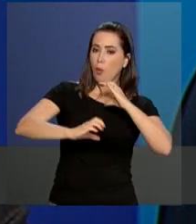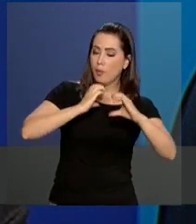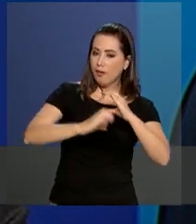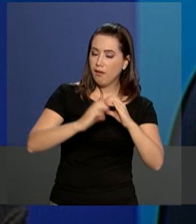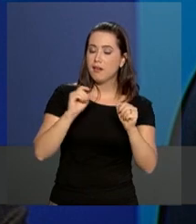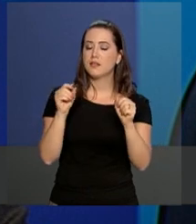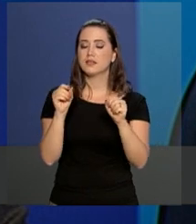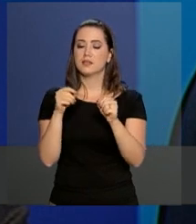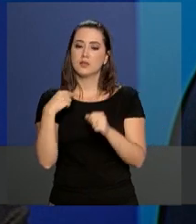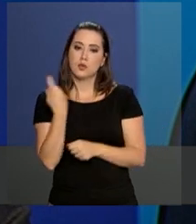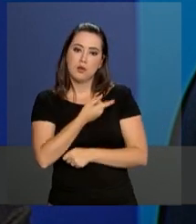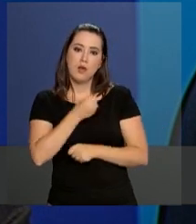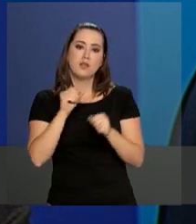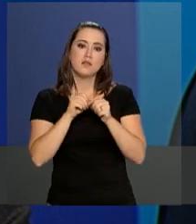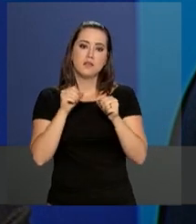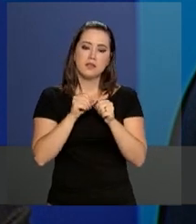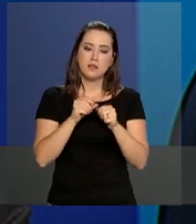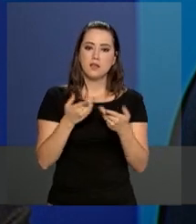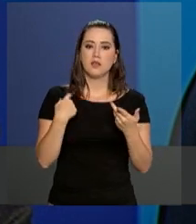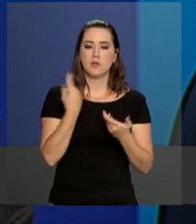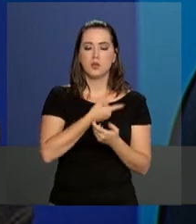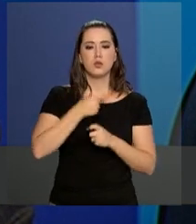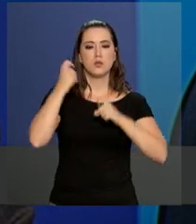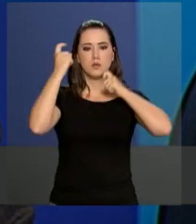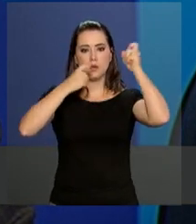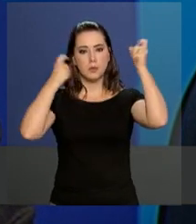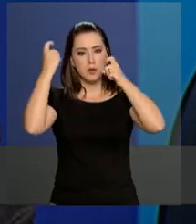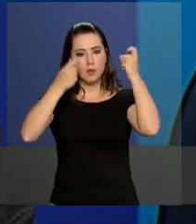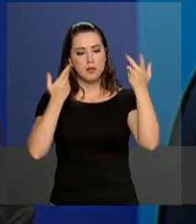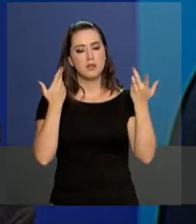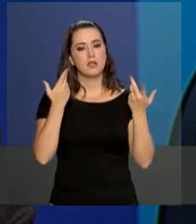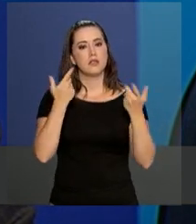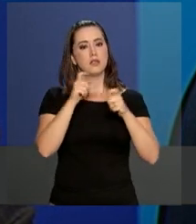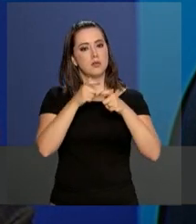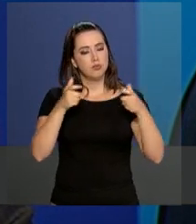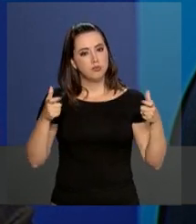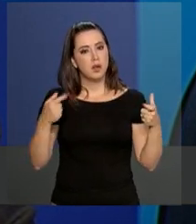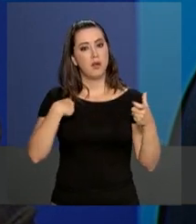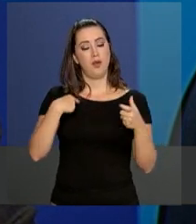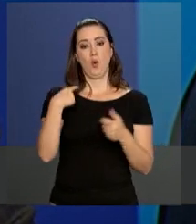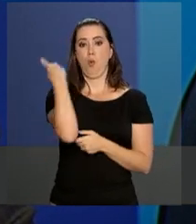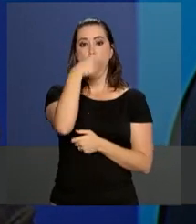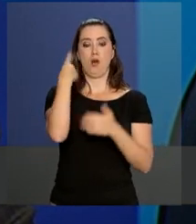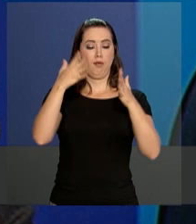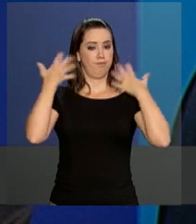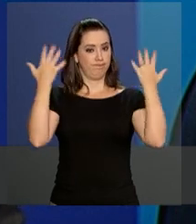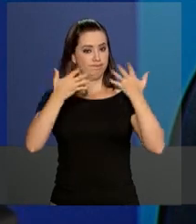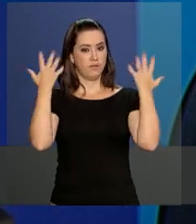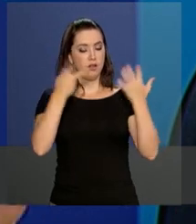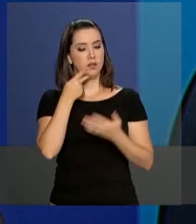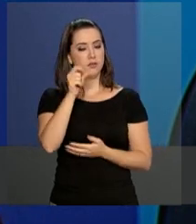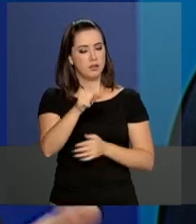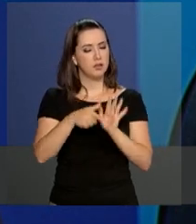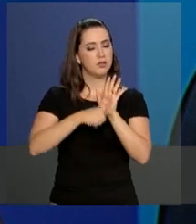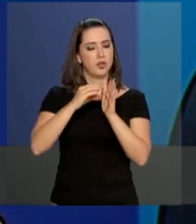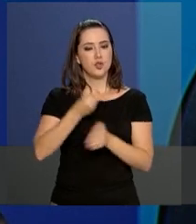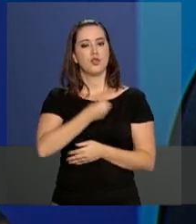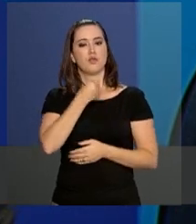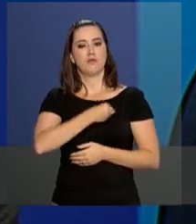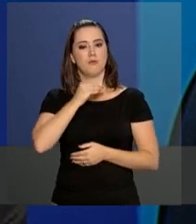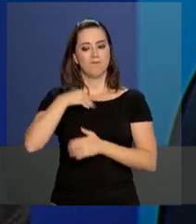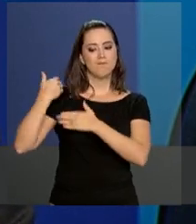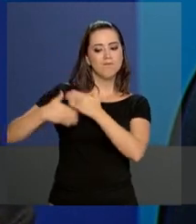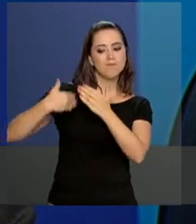foi feita nós tínhamos uma preocupação grande com o horário de verão é como foi dito a gente viveu isso